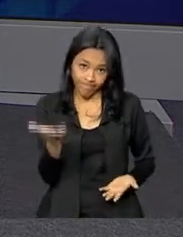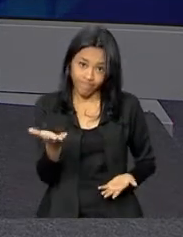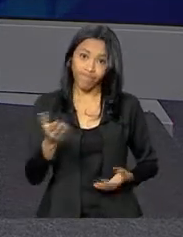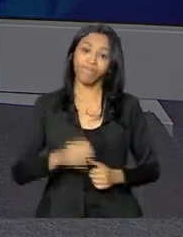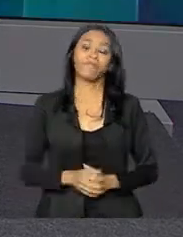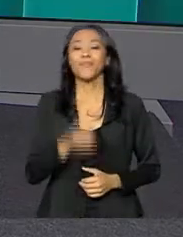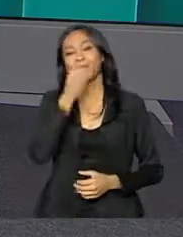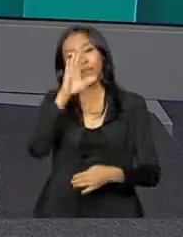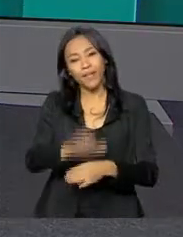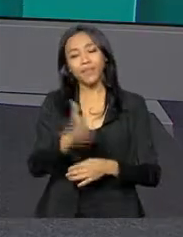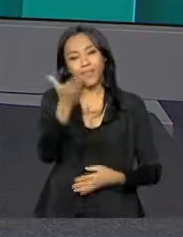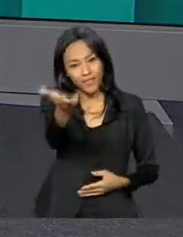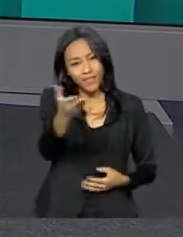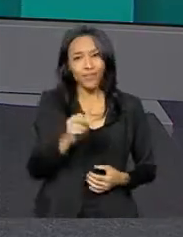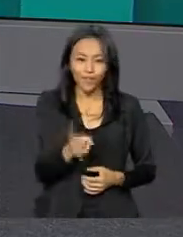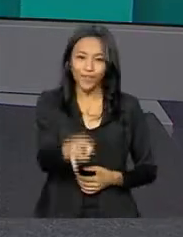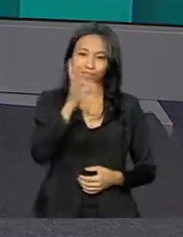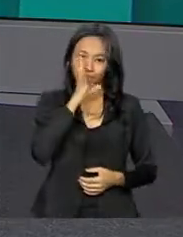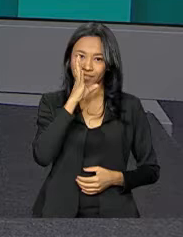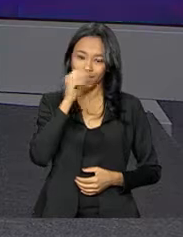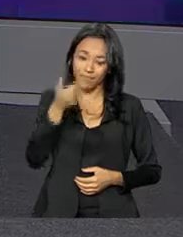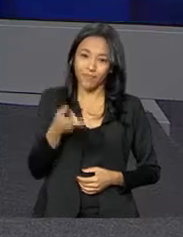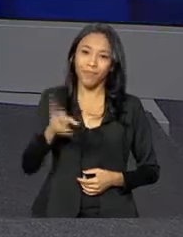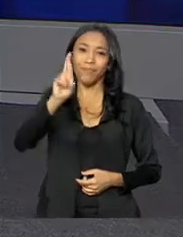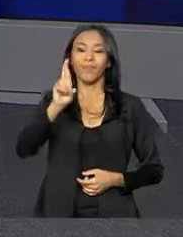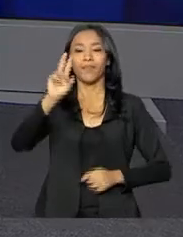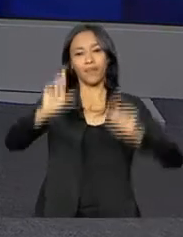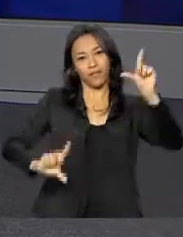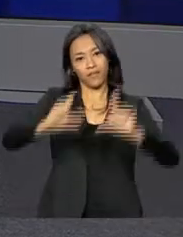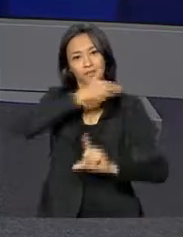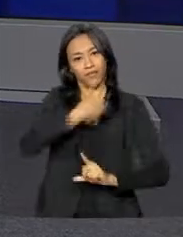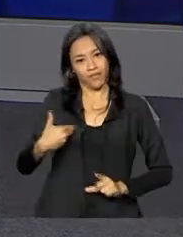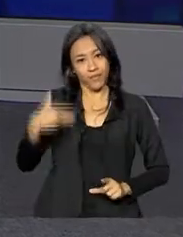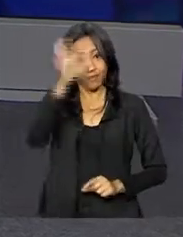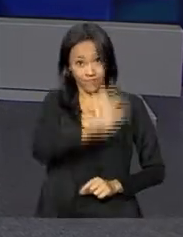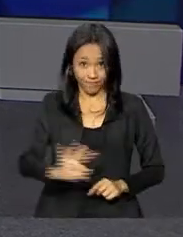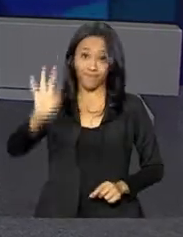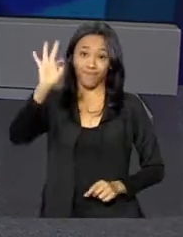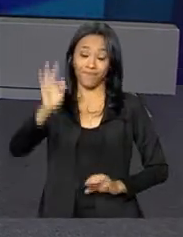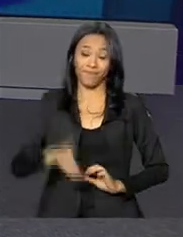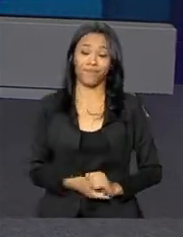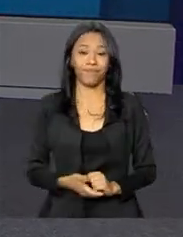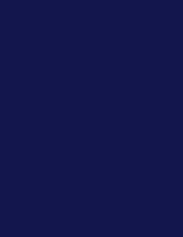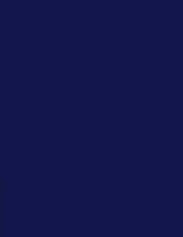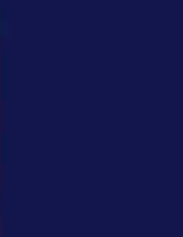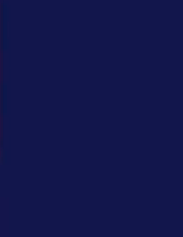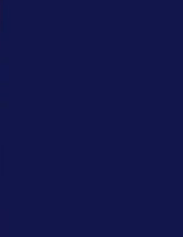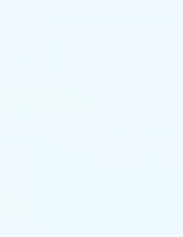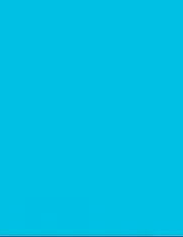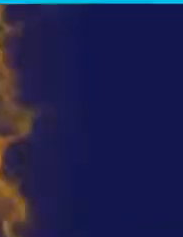99359-5084. Uma boa tarde para você e continue com a gente aqui na NBR, a TV do governo federal.